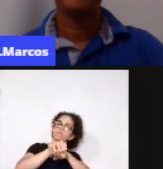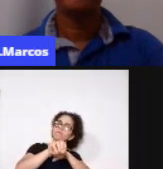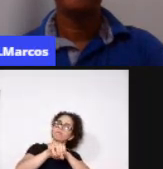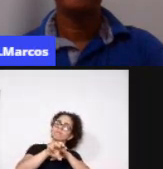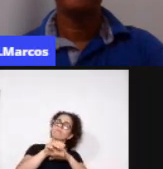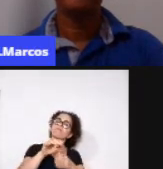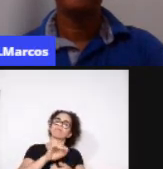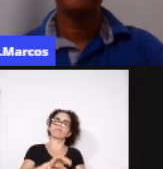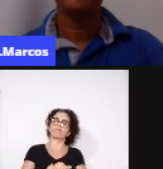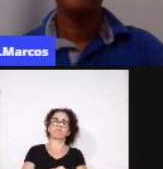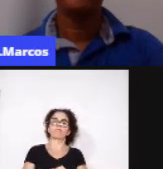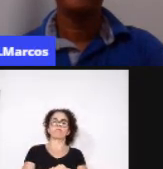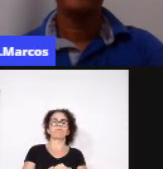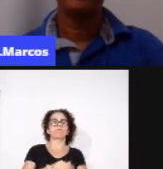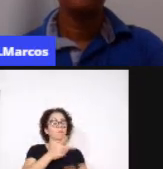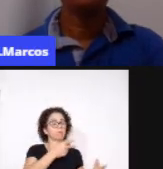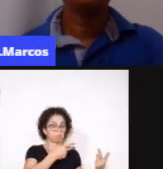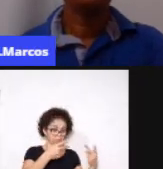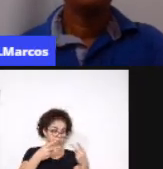aqui conosco na nossa live.